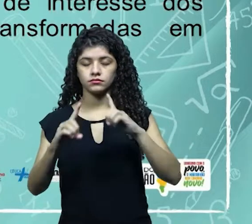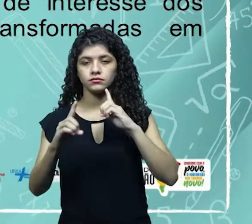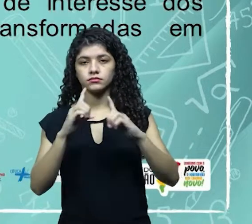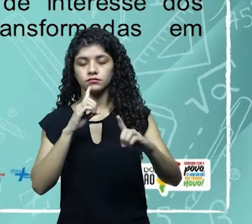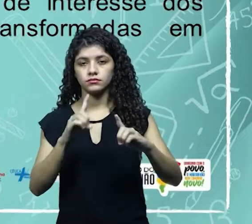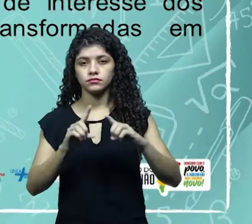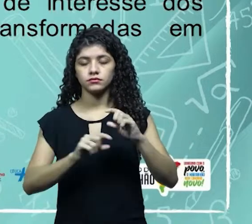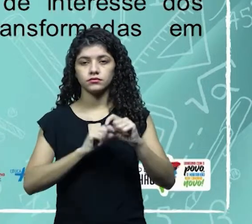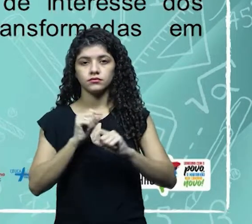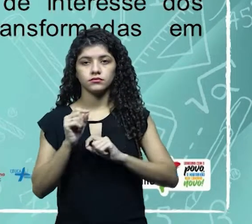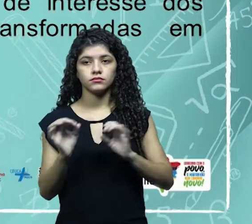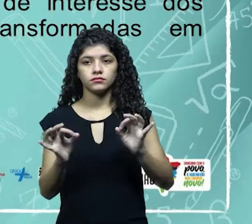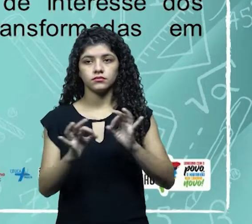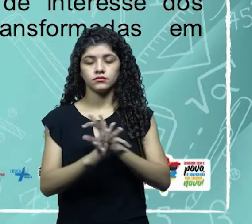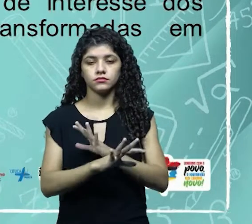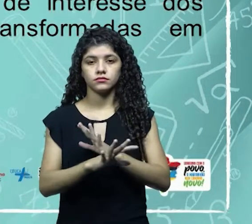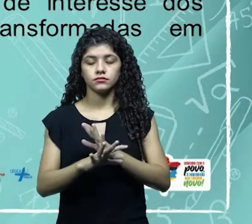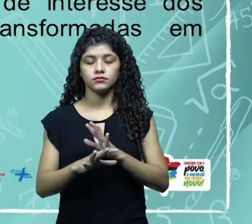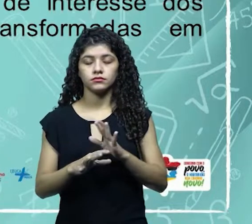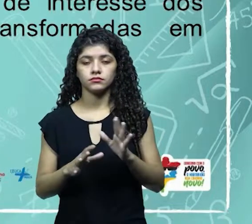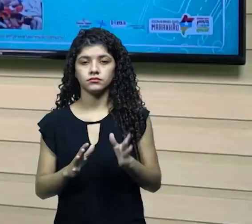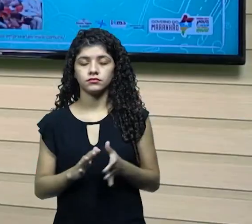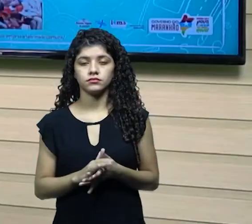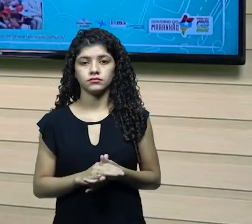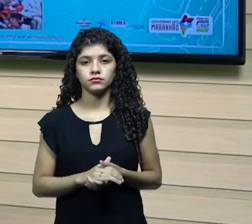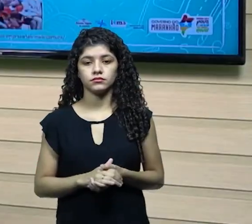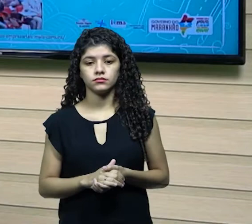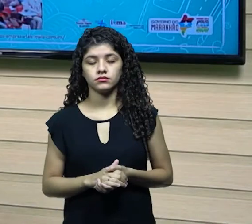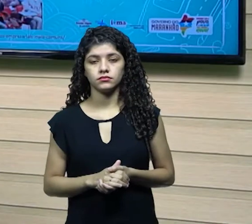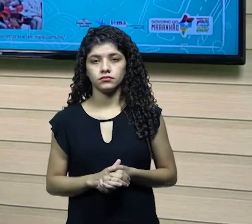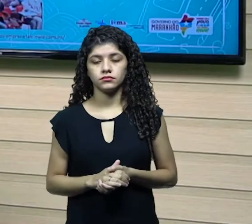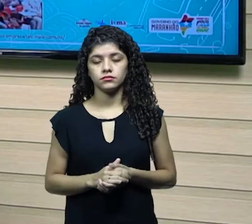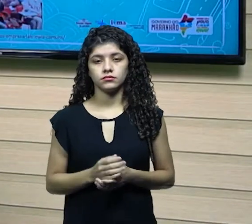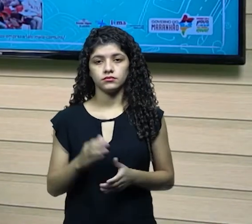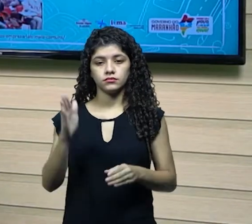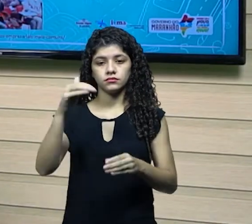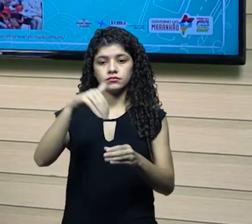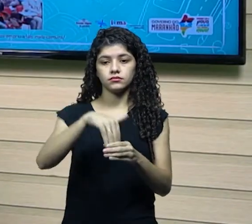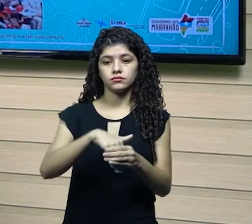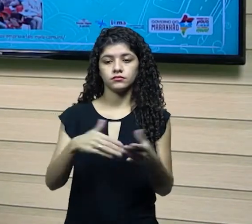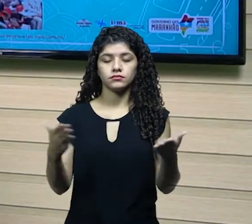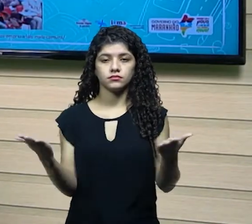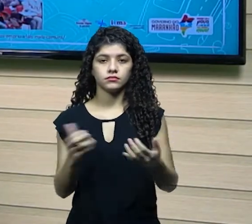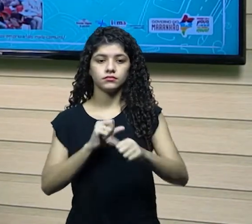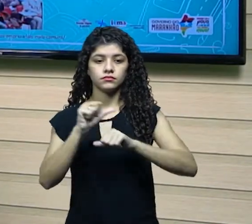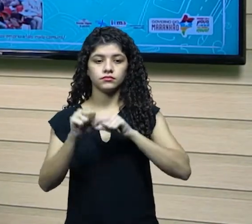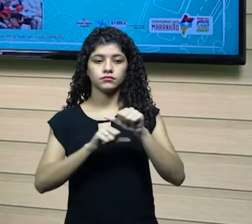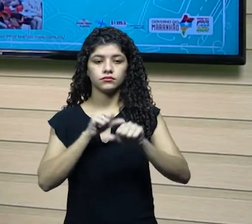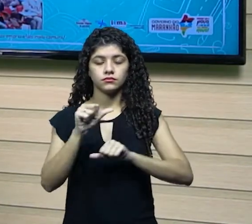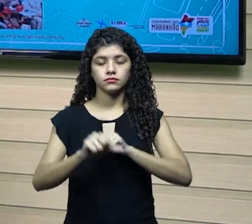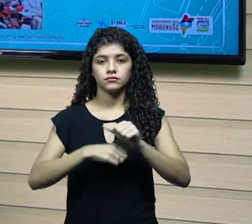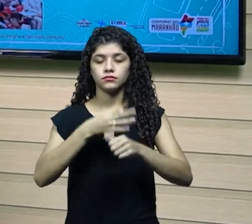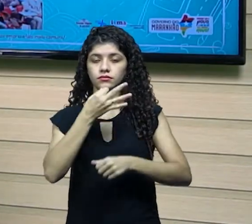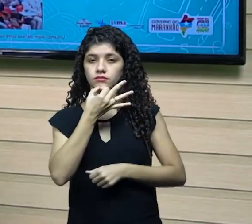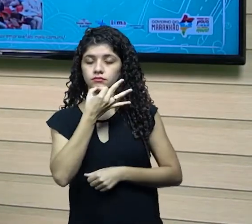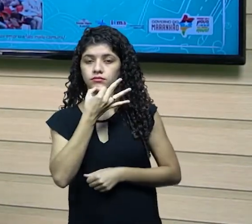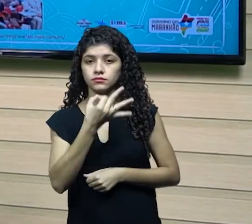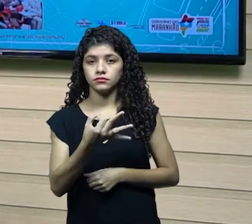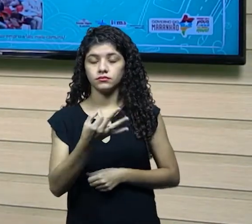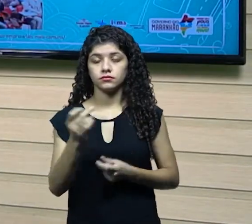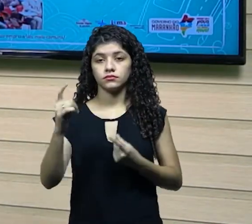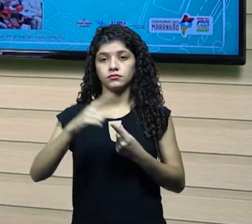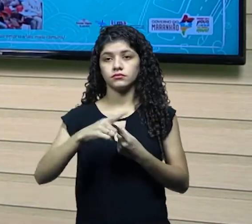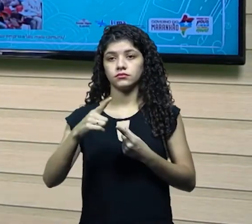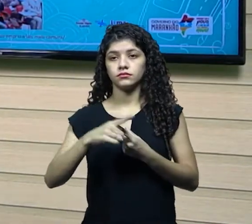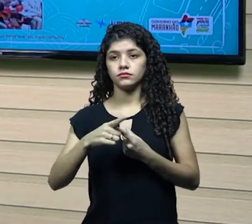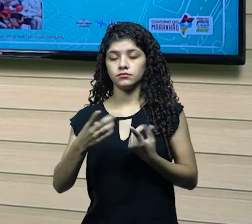grupos então ele é uma discussão na verdade é Então essa conclusão nessa são voltadas essa